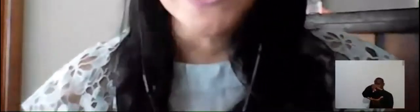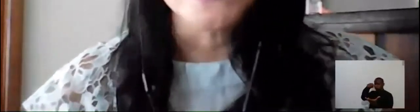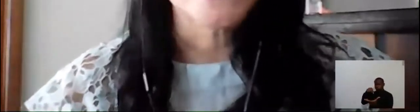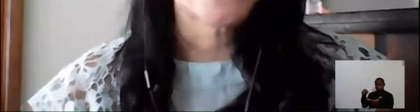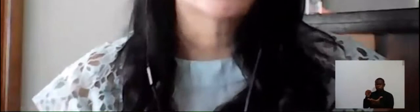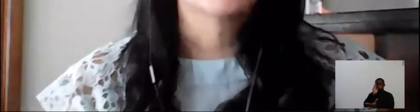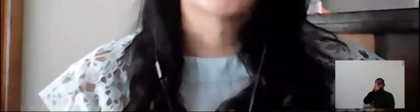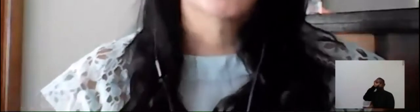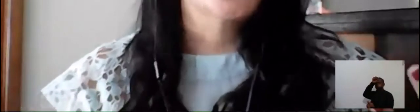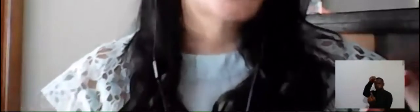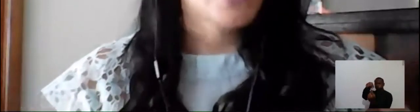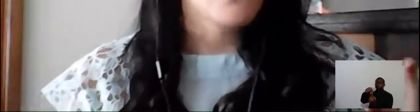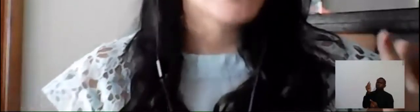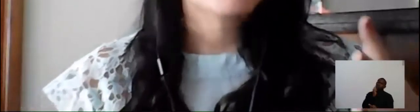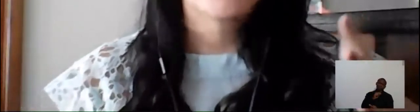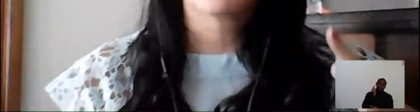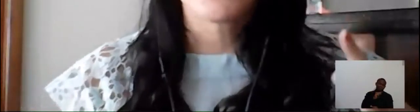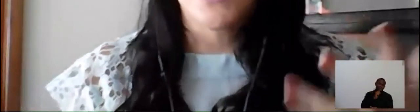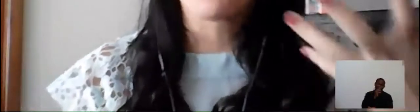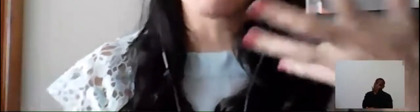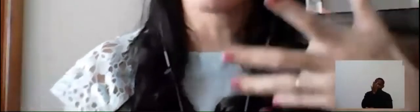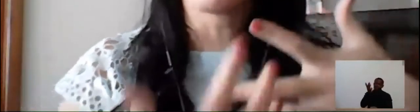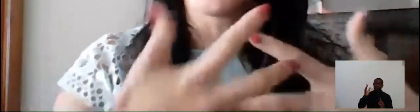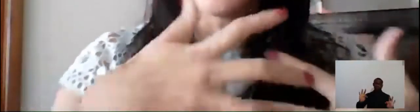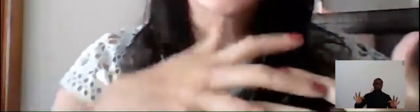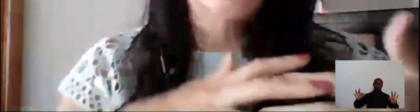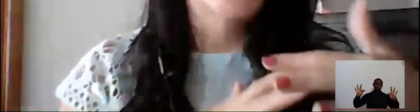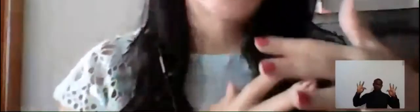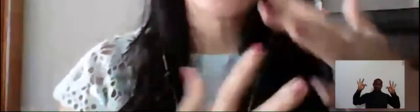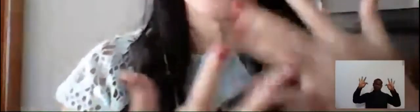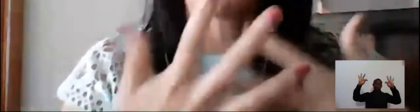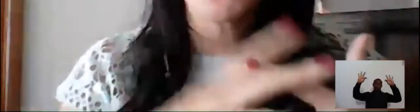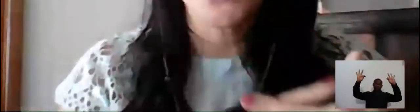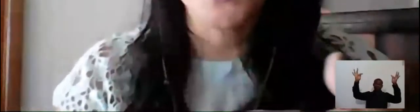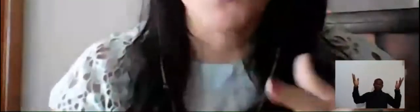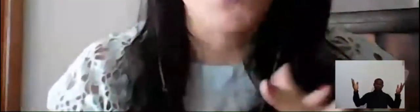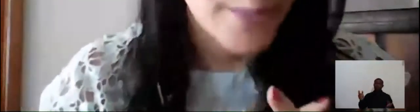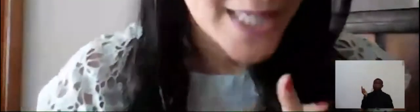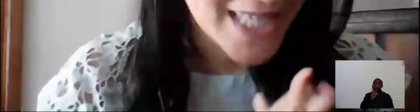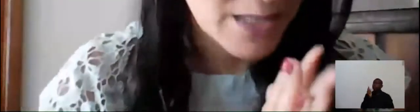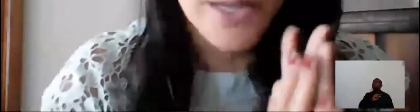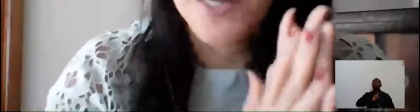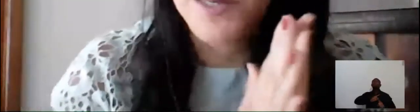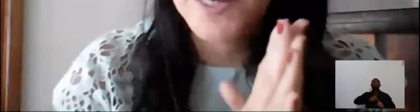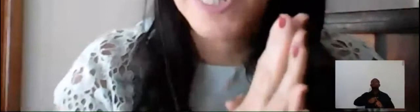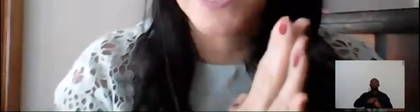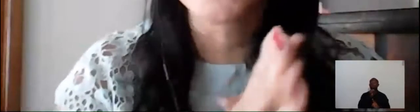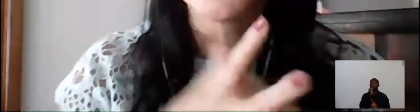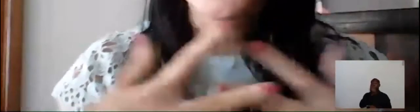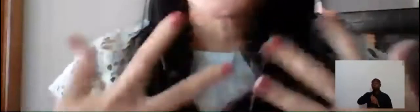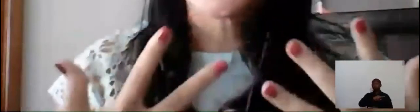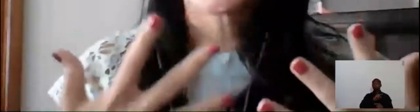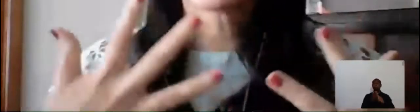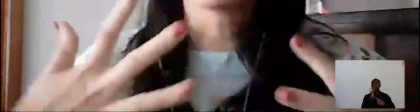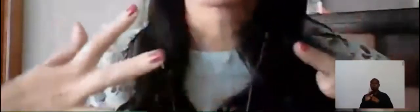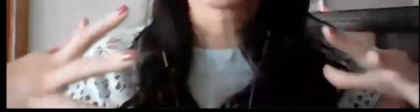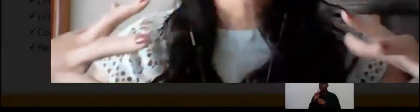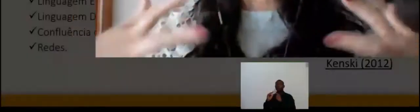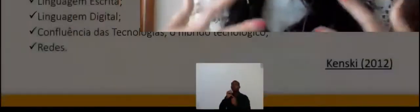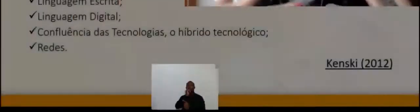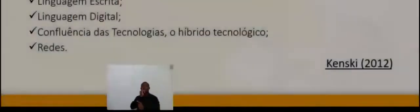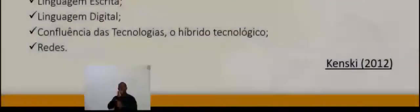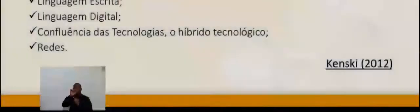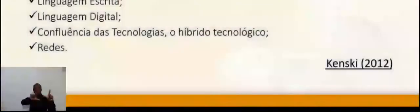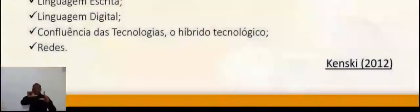linguagem. E a tecnologia digital, ela traz o quê? A confluência, né, das mídias, como está bem descrito aqui no nosso slide. Ela